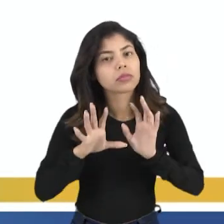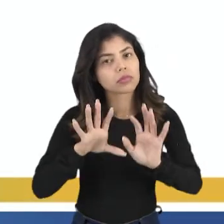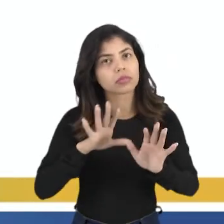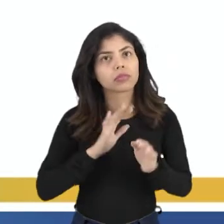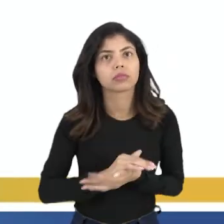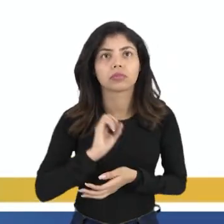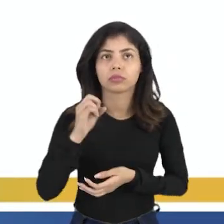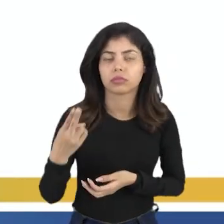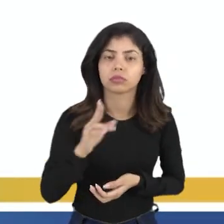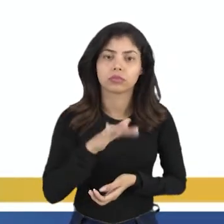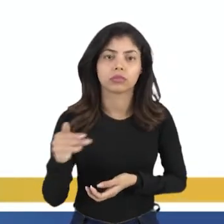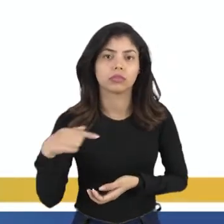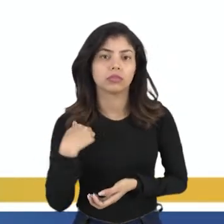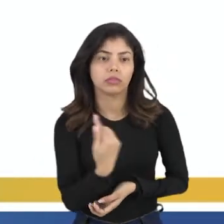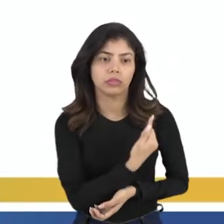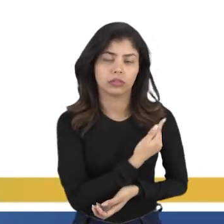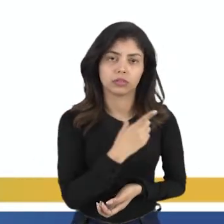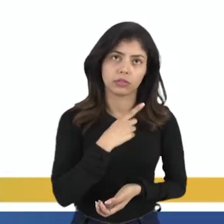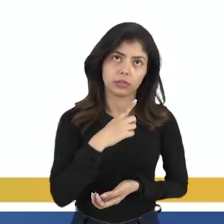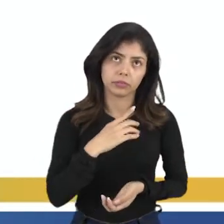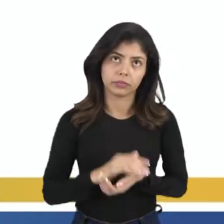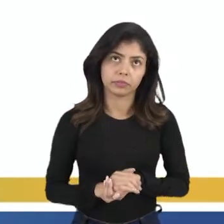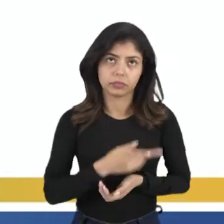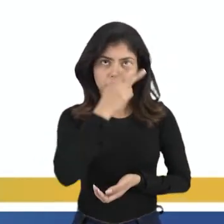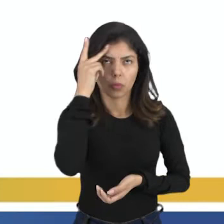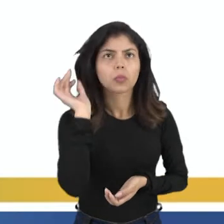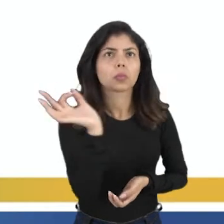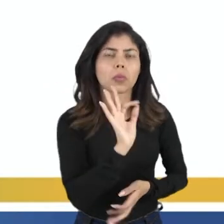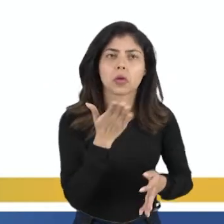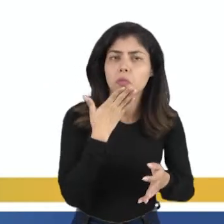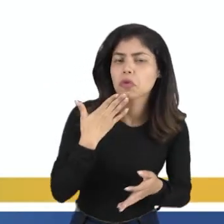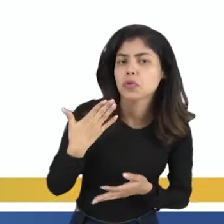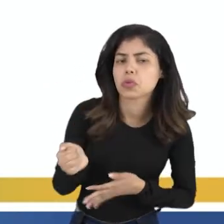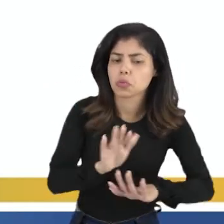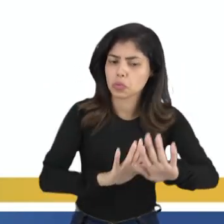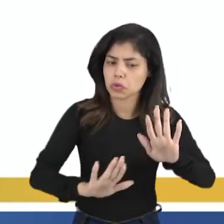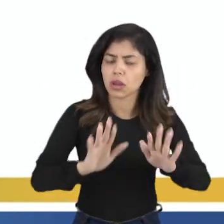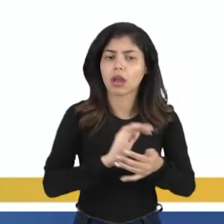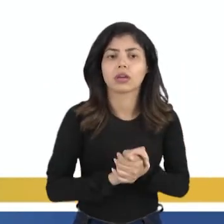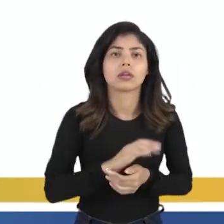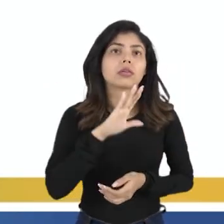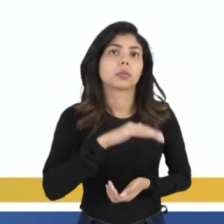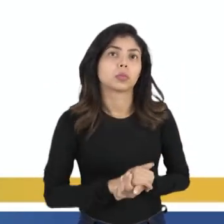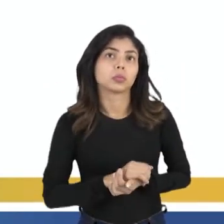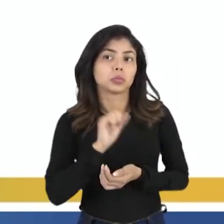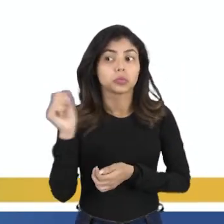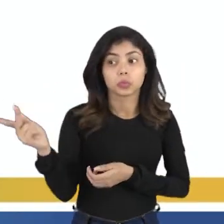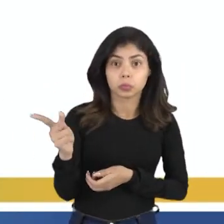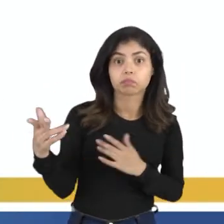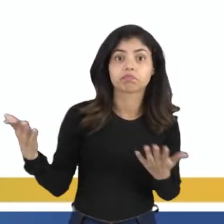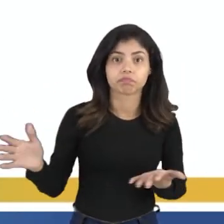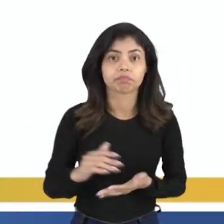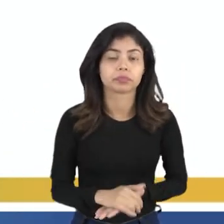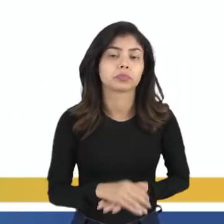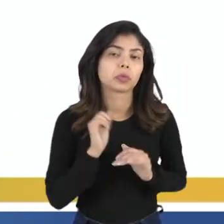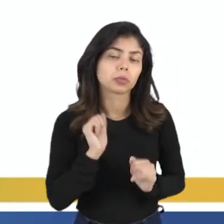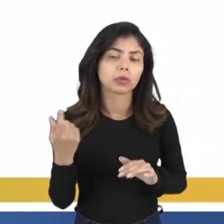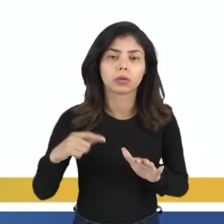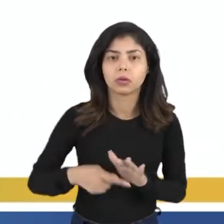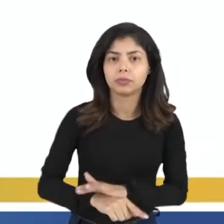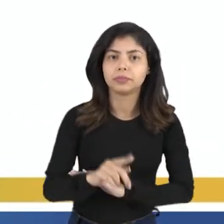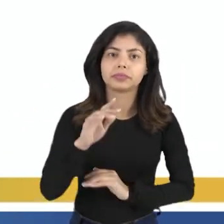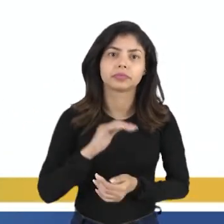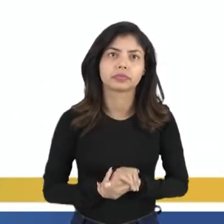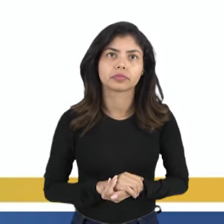significação. Ou seja, quando eu tenho aqui, ó, ninguém entende melhor de criação do que elas. Nós podemos ter dentro